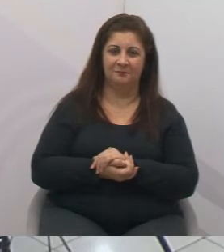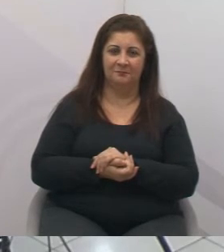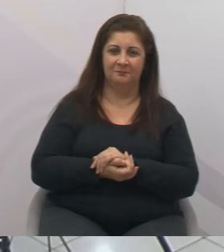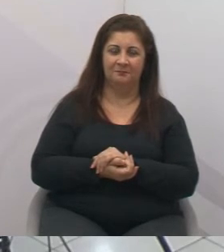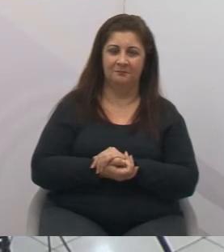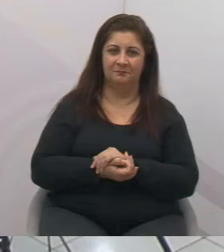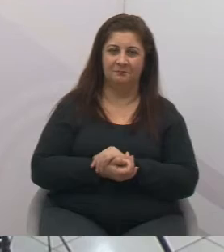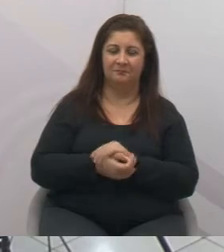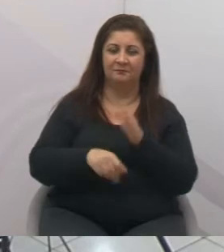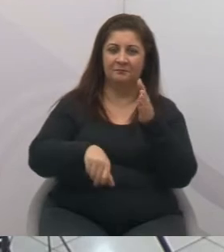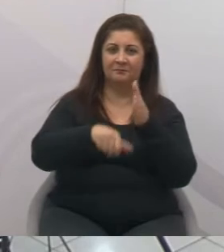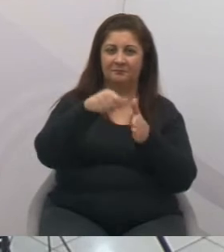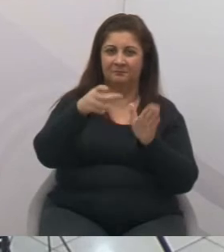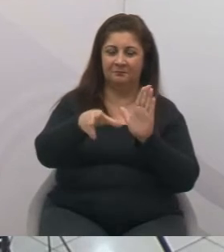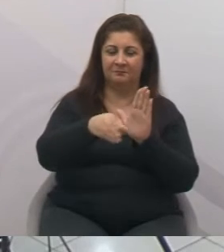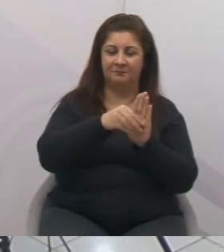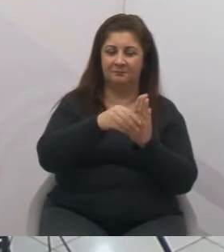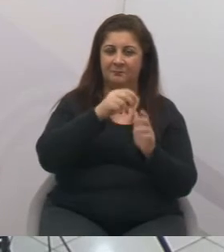Emenda 1.